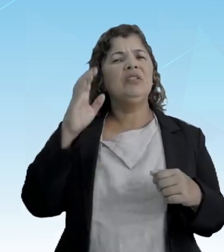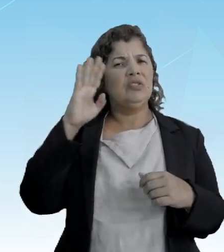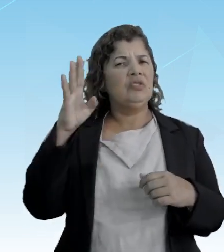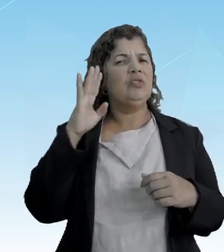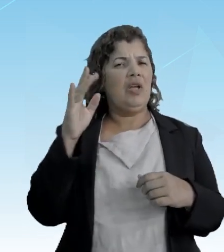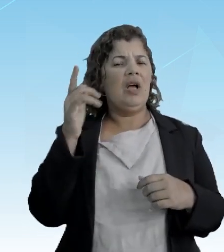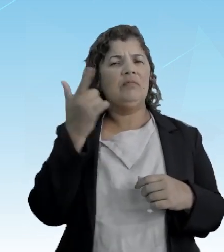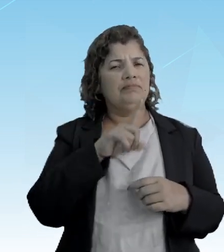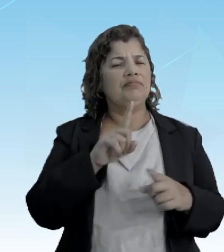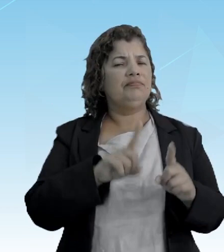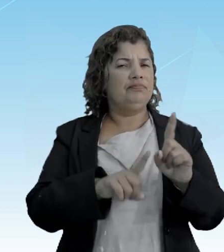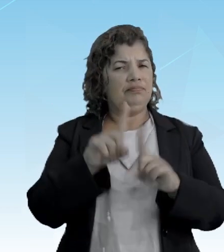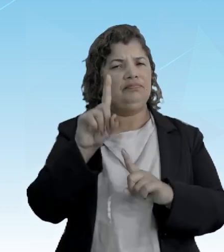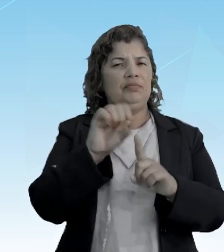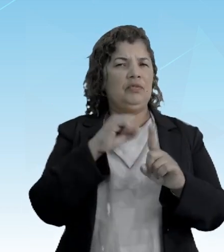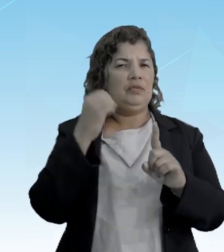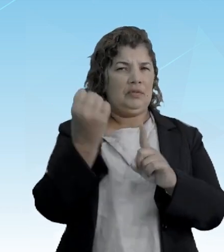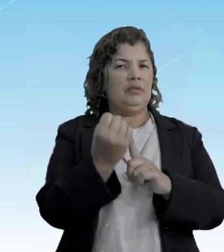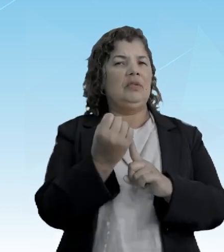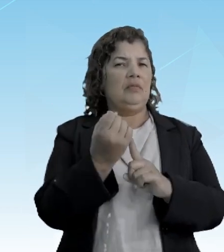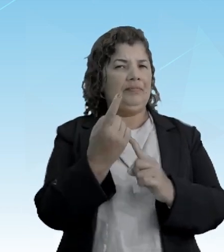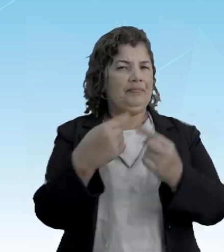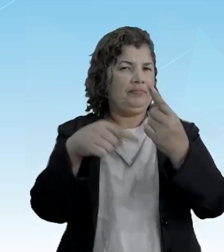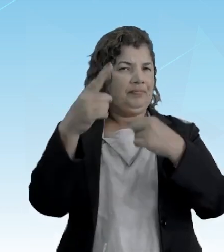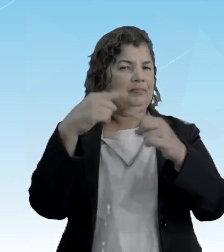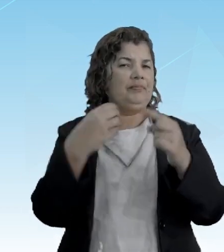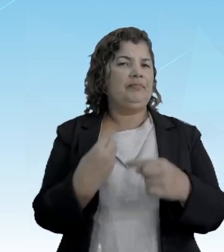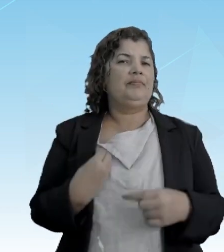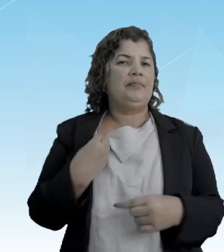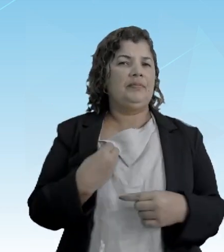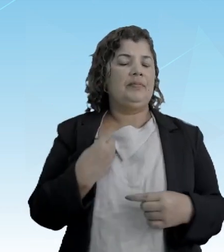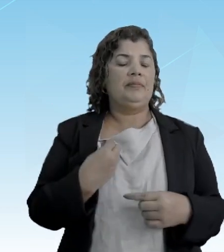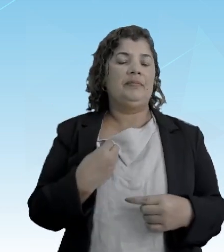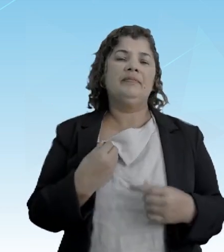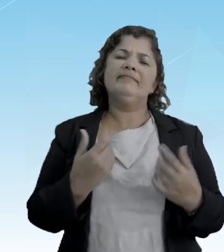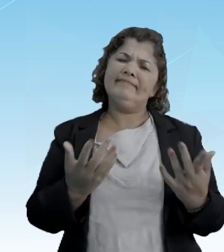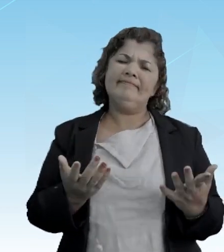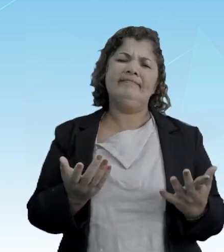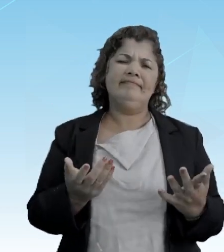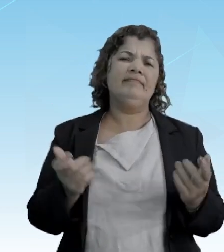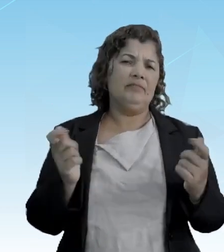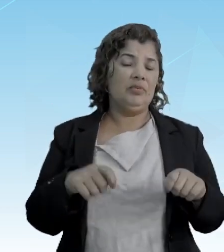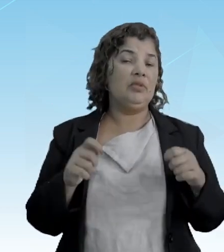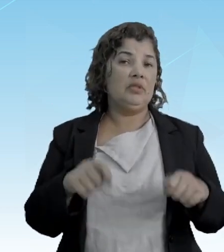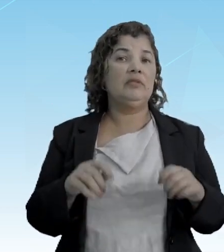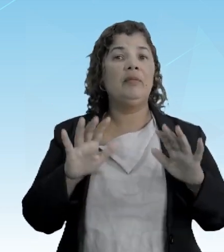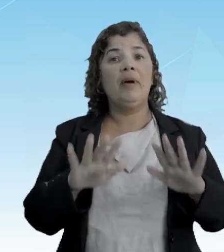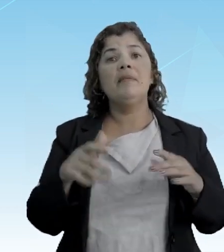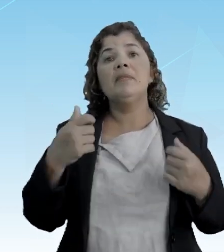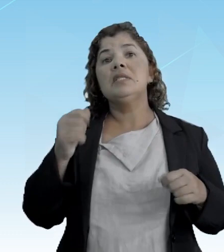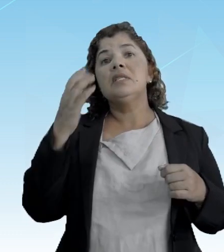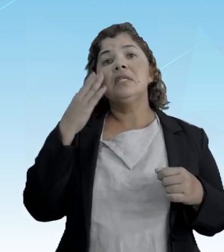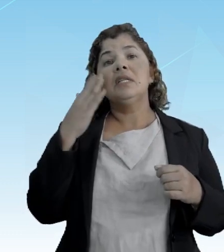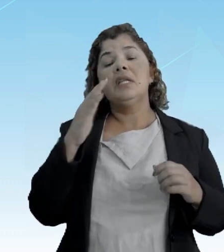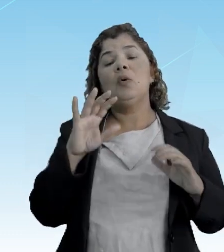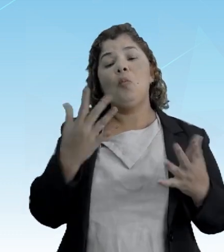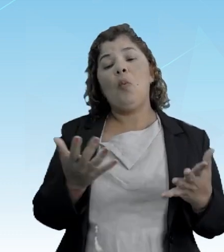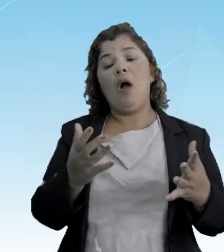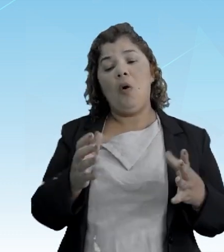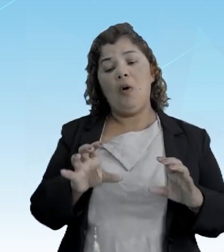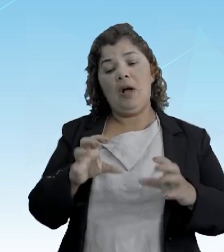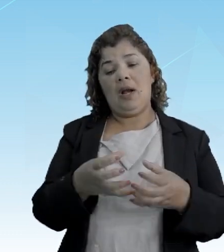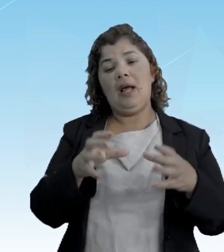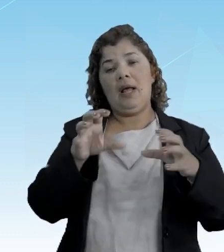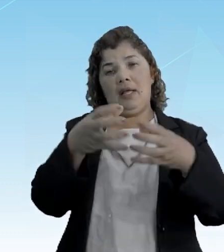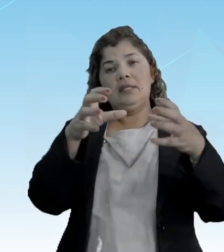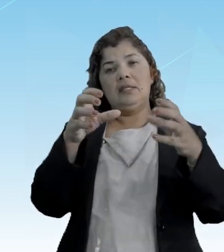é possível a gente ter ascensão social, mas primeiro nós devemos entender a que classe social nós pertencemos. Isso é muito